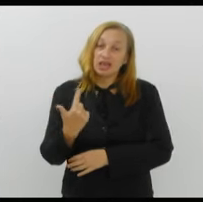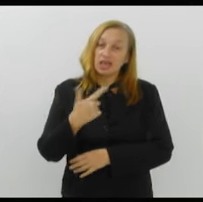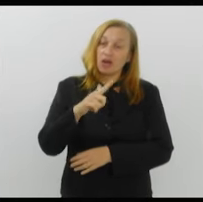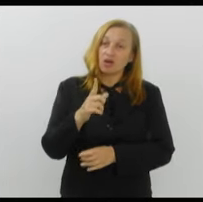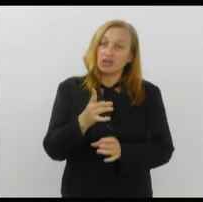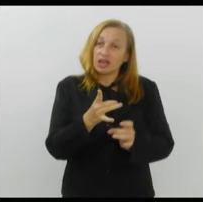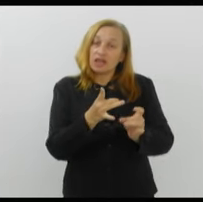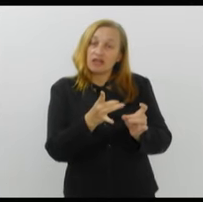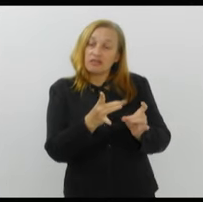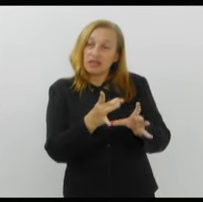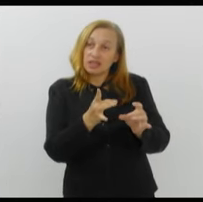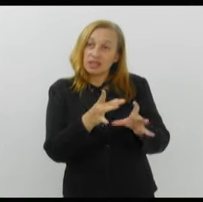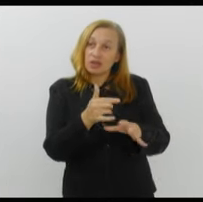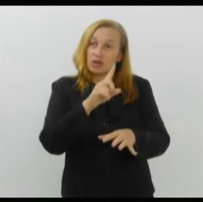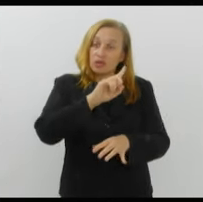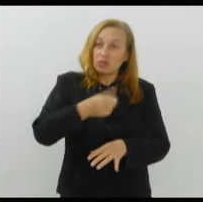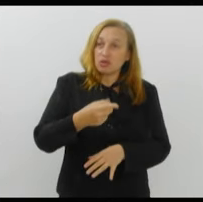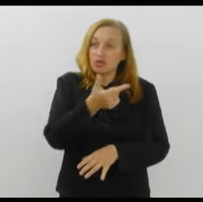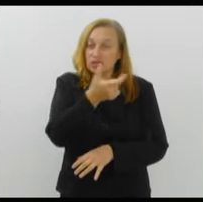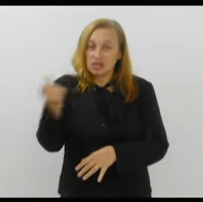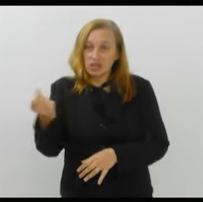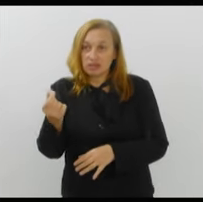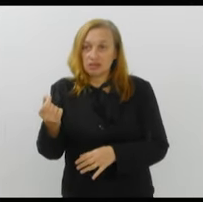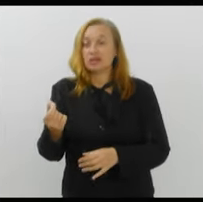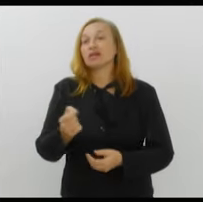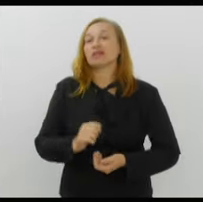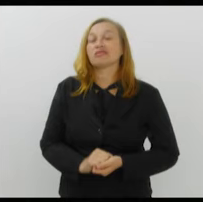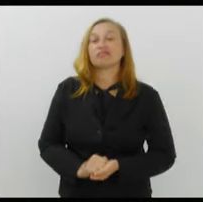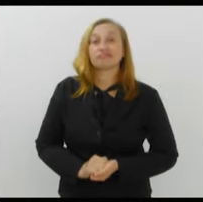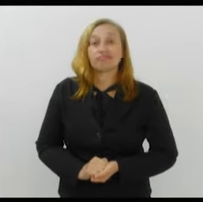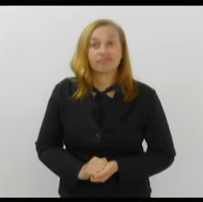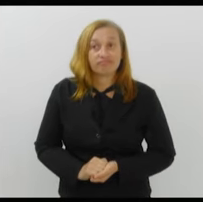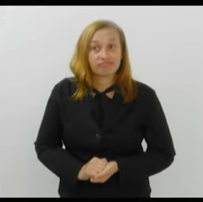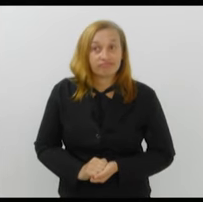para a prefeitura vendeu por R$1.200.